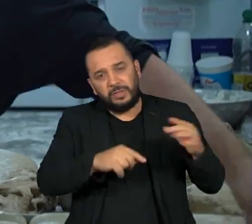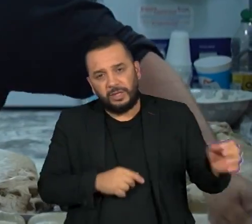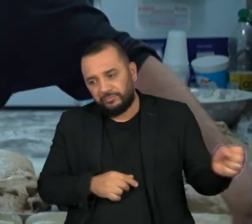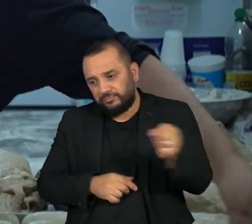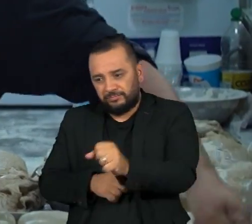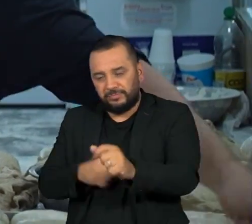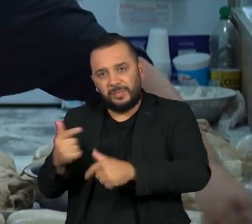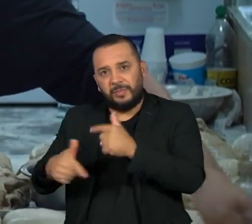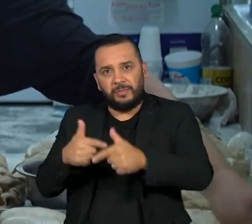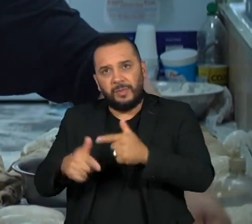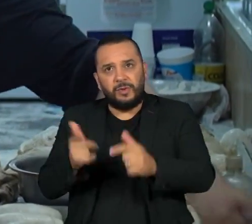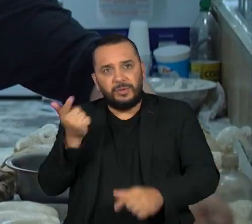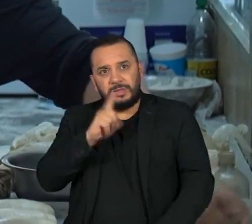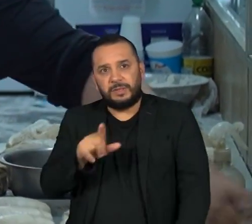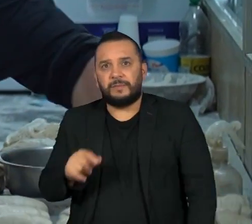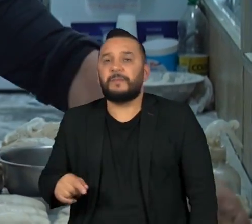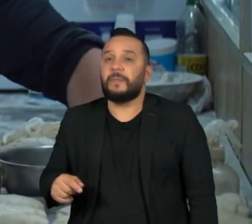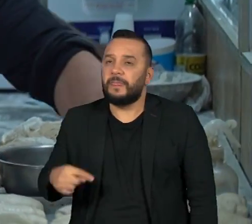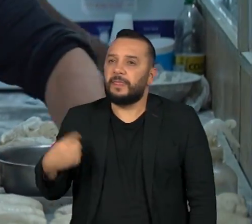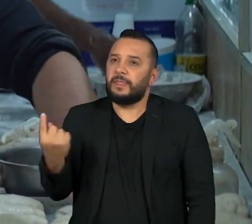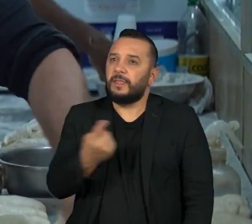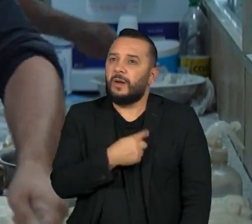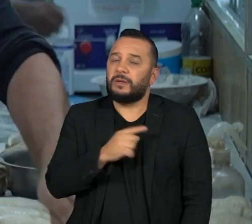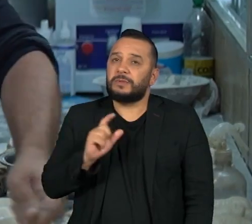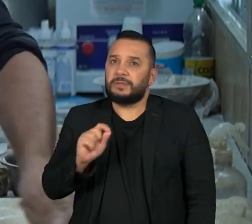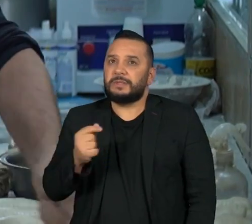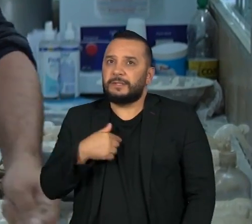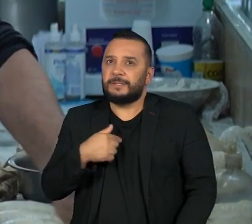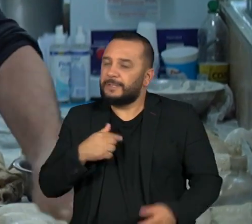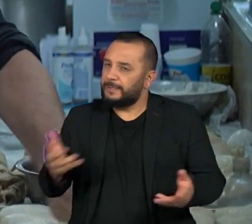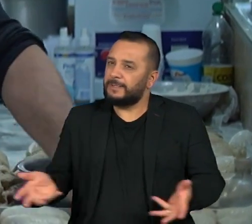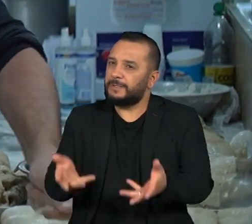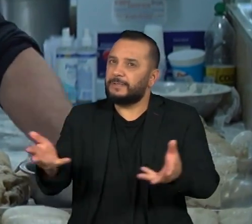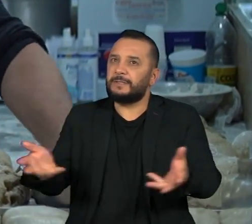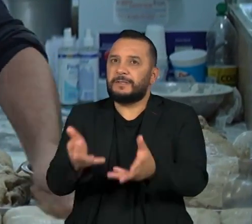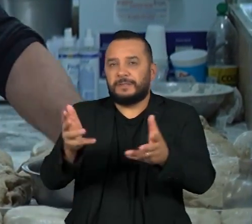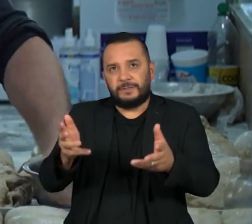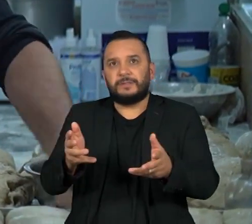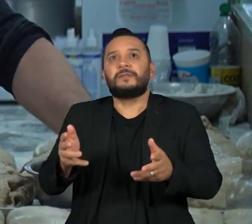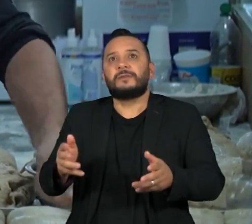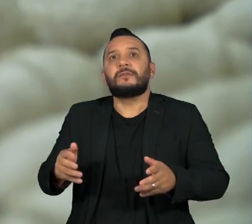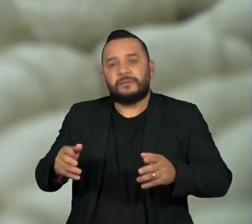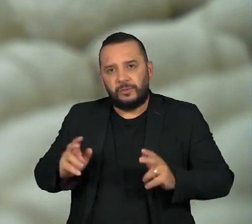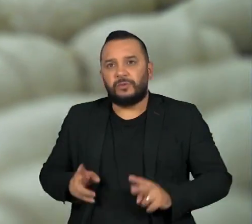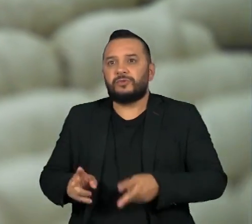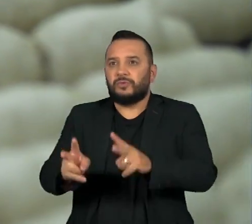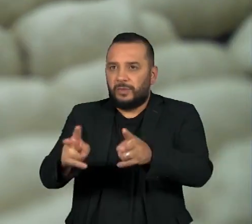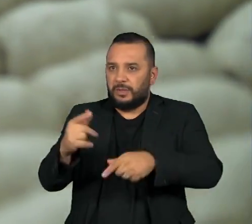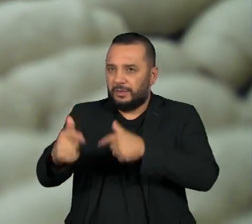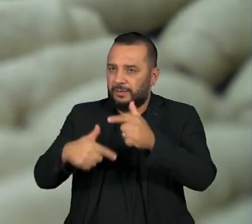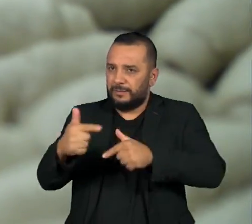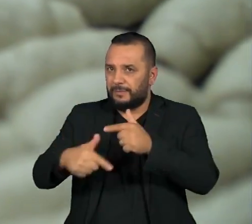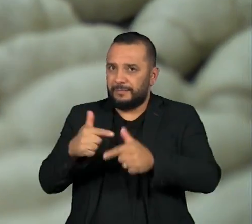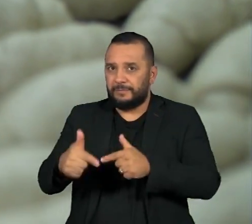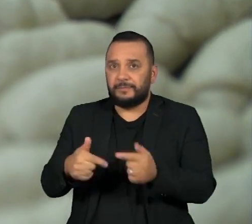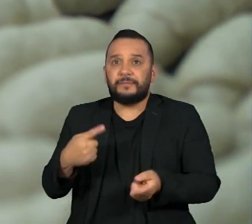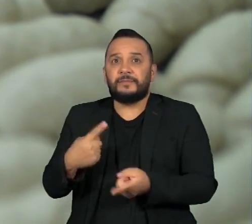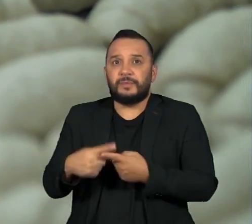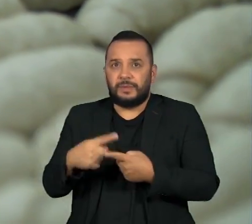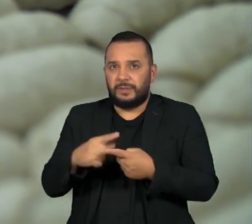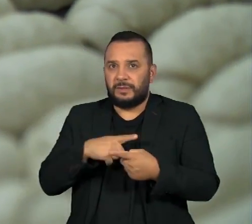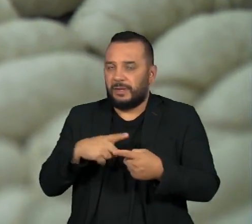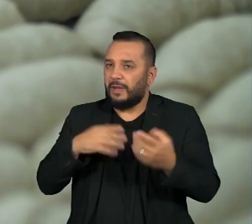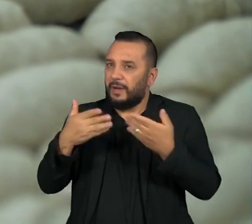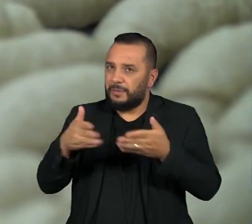trabalho. No nosso papel, ela pode despertar, de repente, uma vontade para eles dar continuidade, entendeu? E tem, assim, um campo de abertura